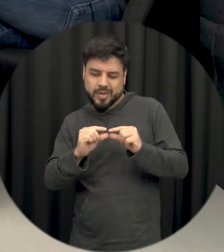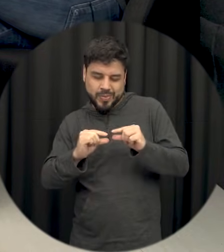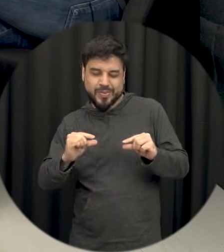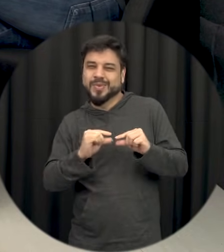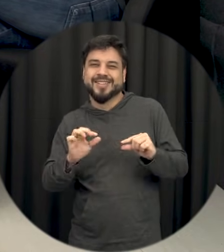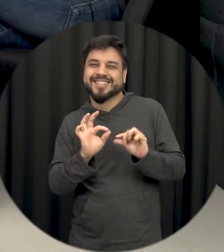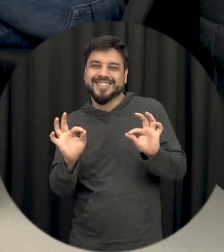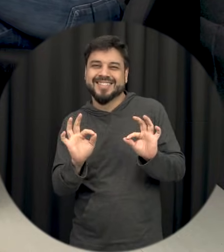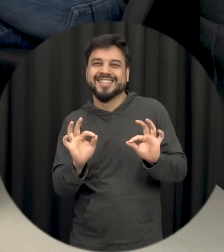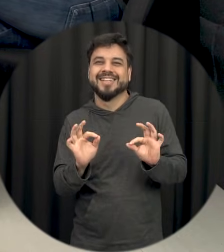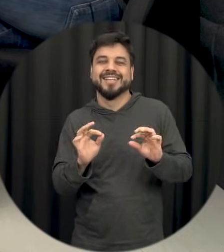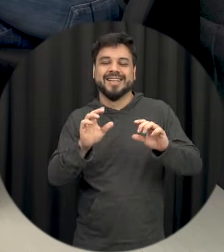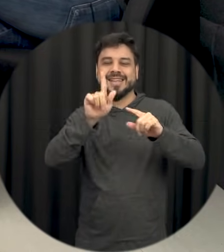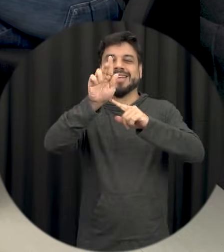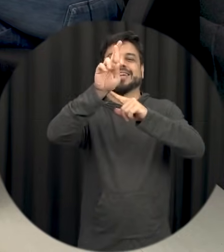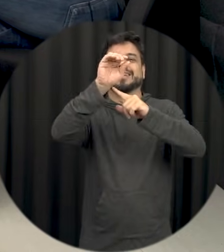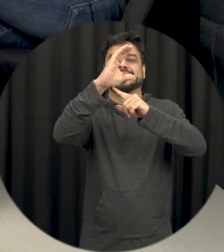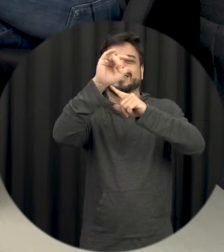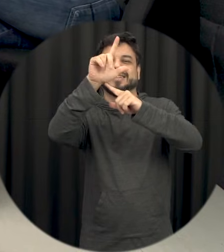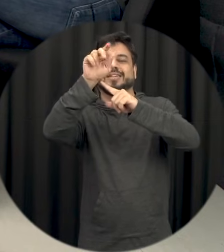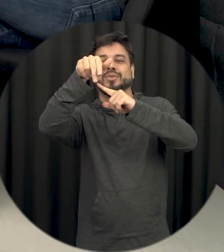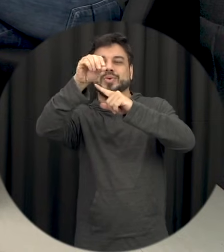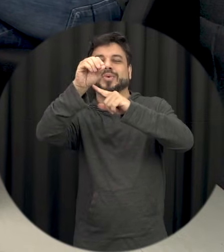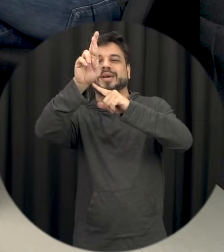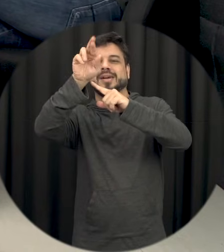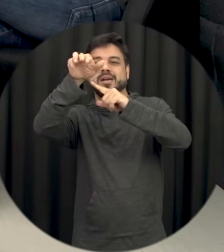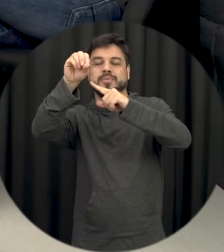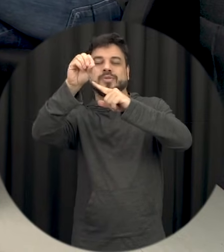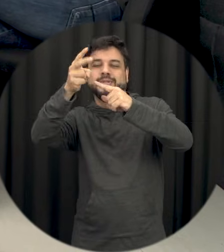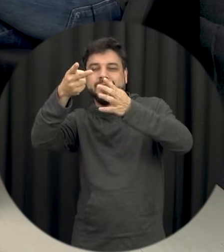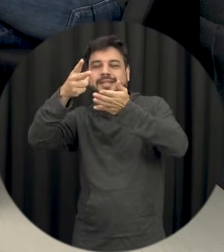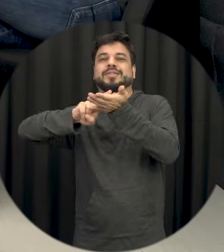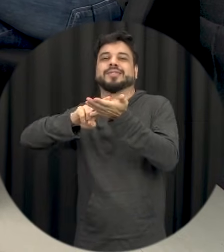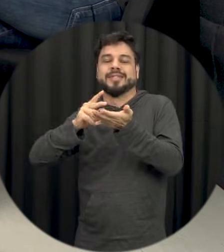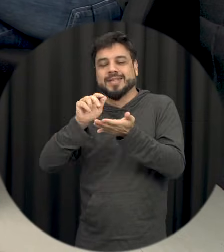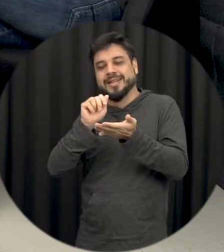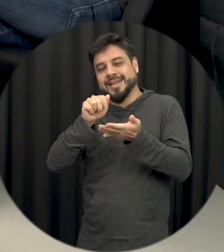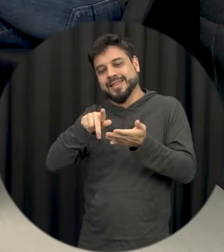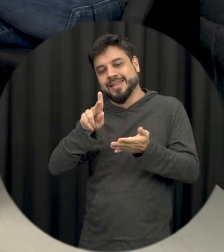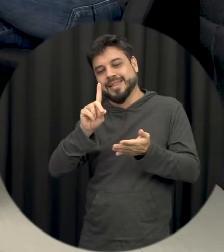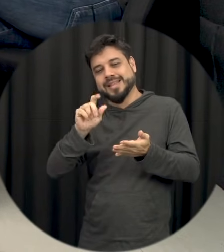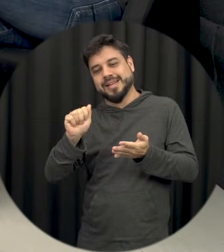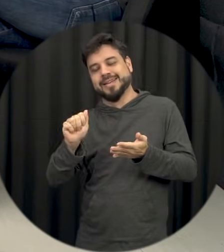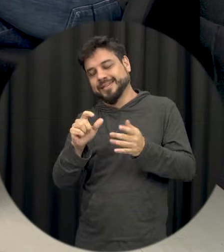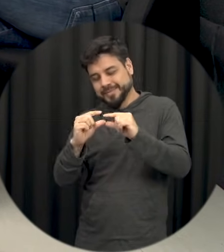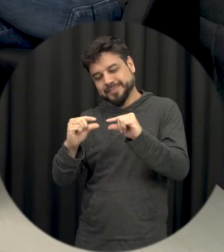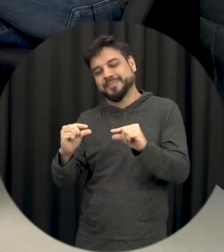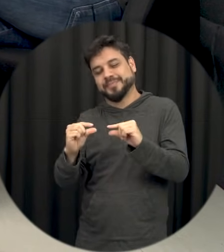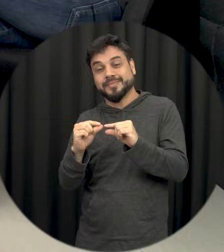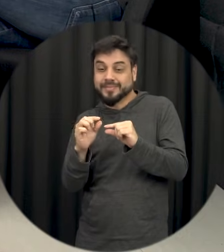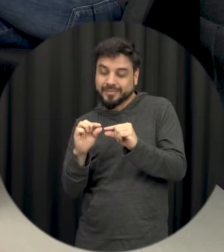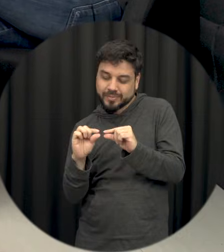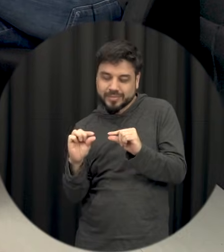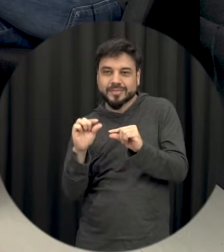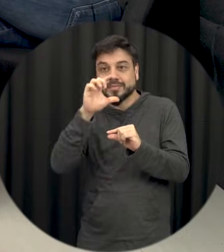Graciliano Ramos, traduzido por Andrea Ciacchi, então não se comparam, né. Machado de Assis, etc. Mas isso foi